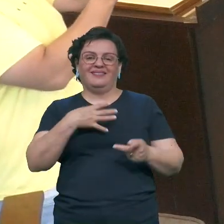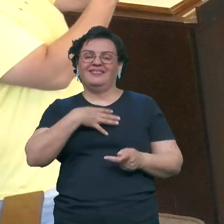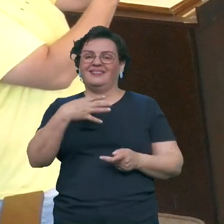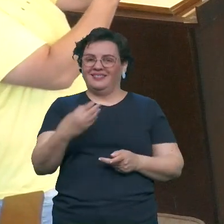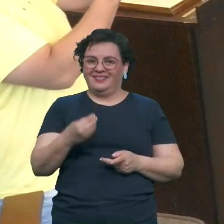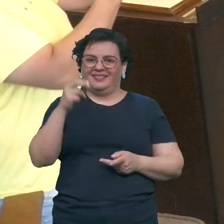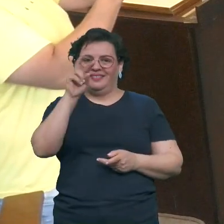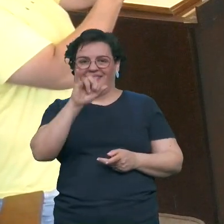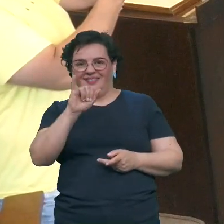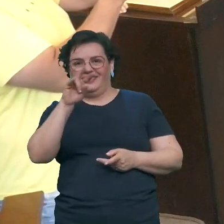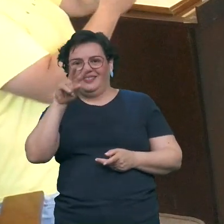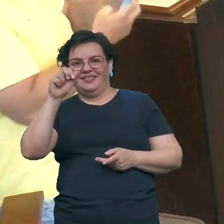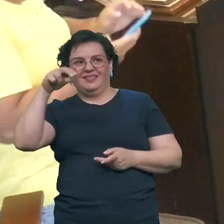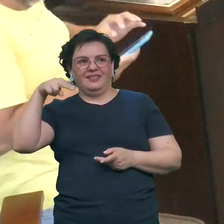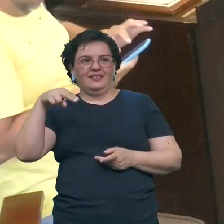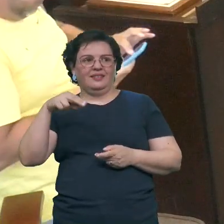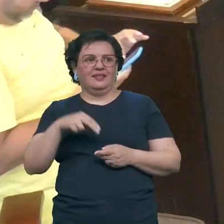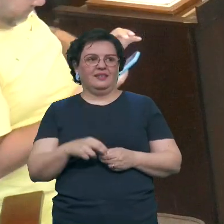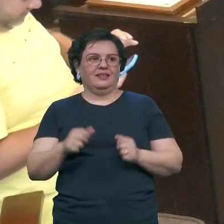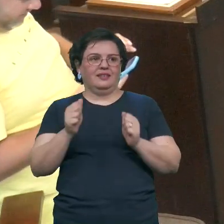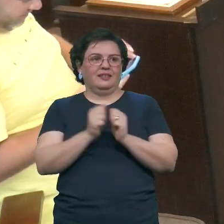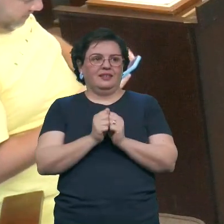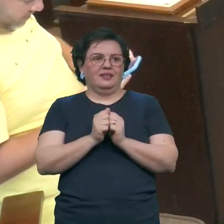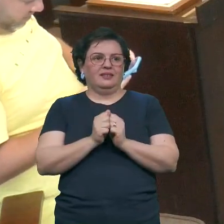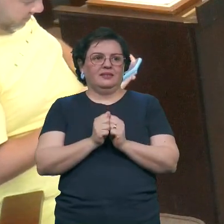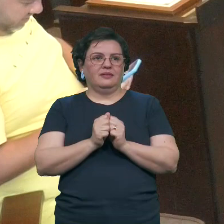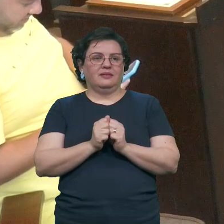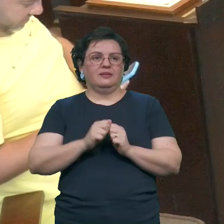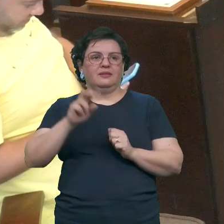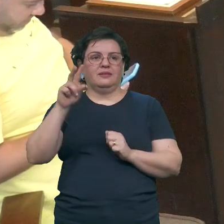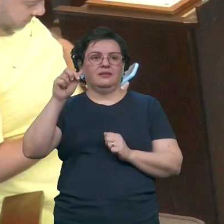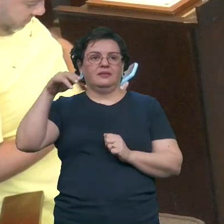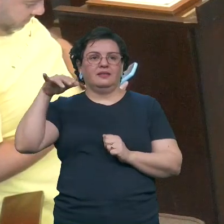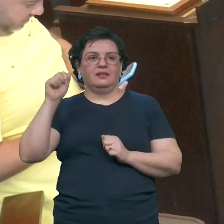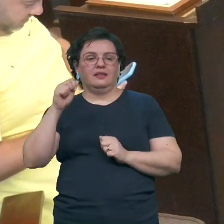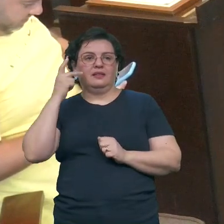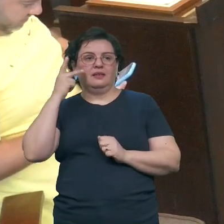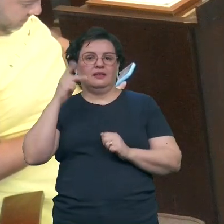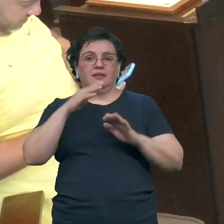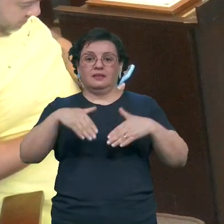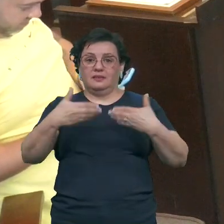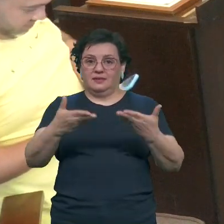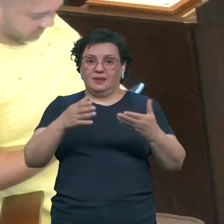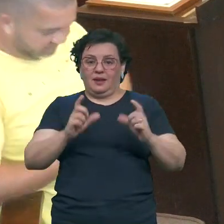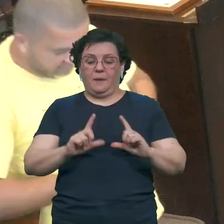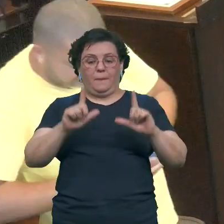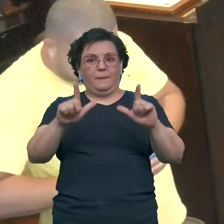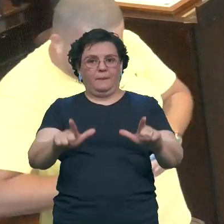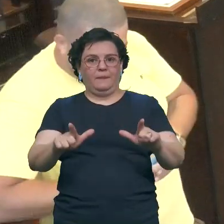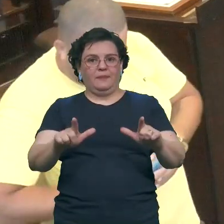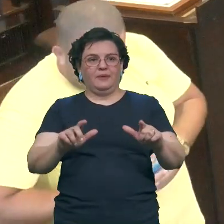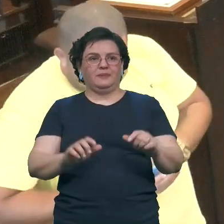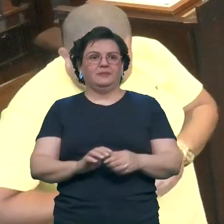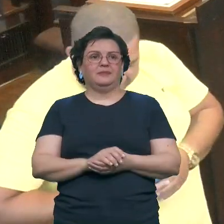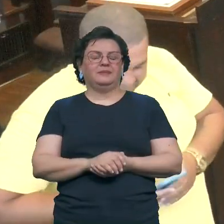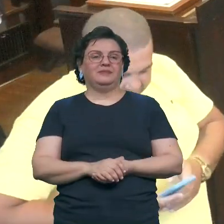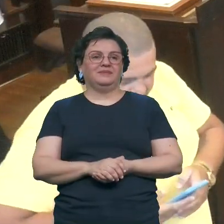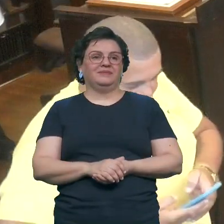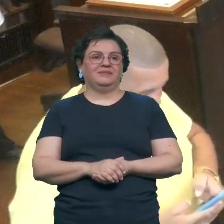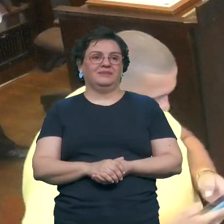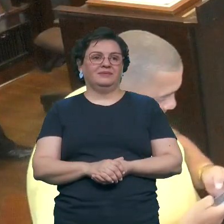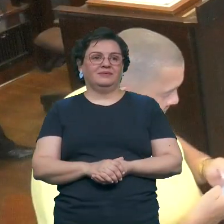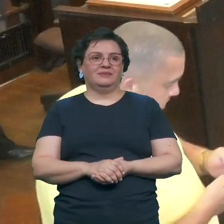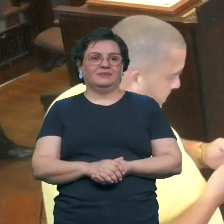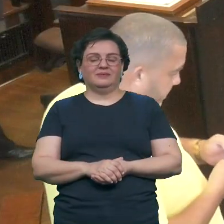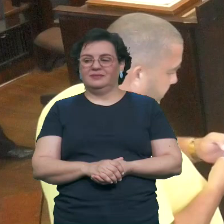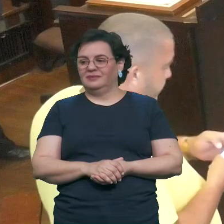Também vereador Ivan Negão, juntamente com a vereadora Vânia Ramos, para entrega de diploma comemorativo à senhora Benedita da